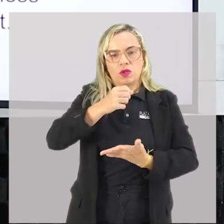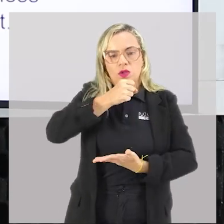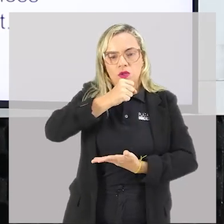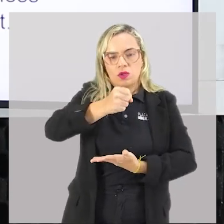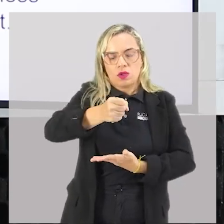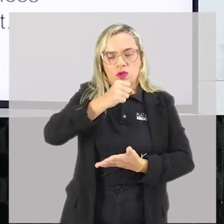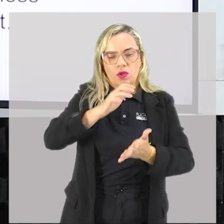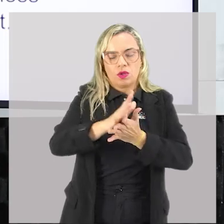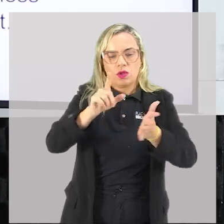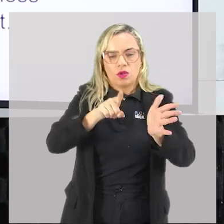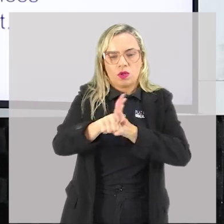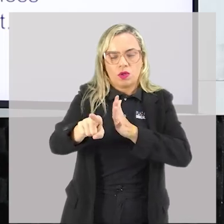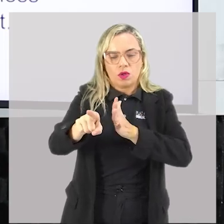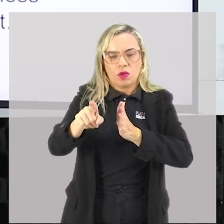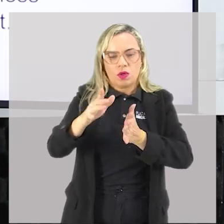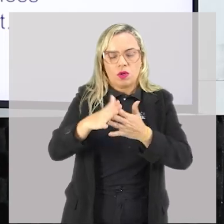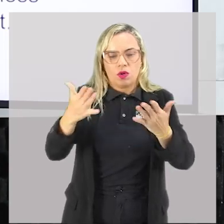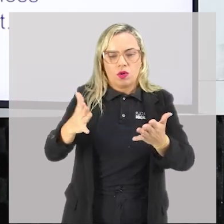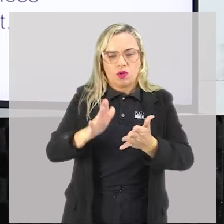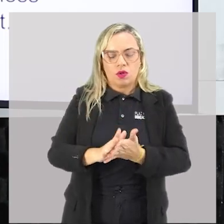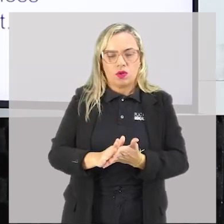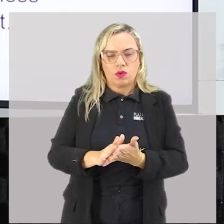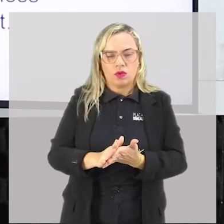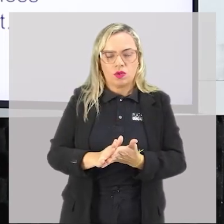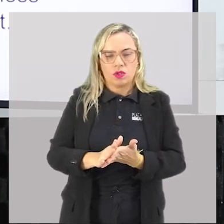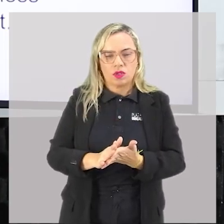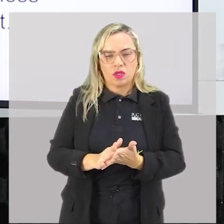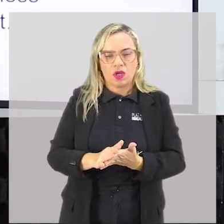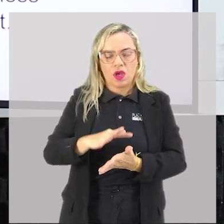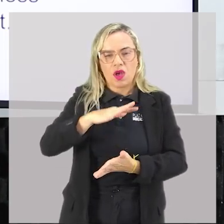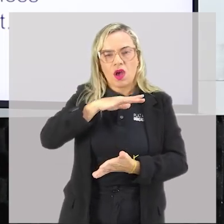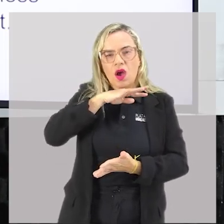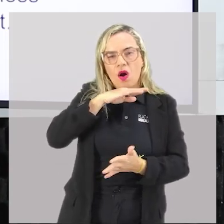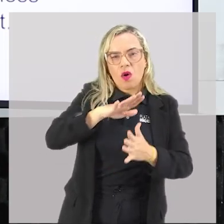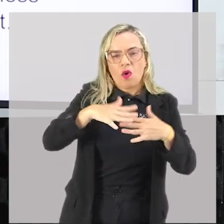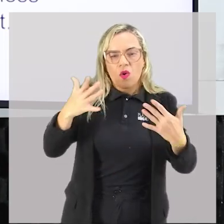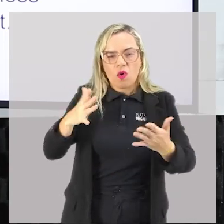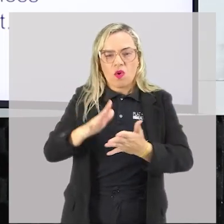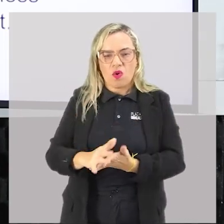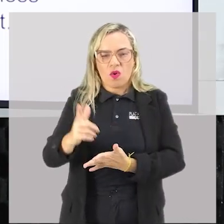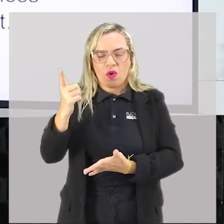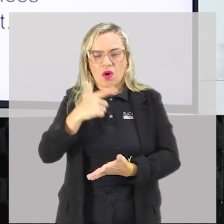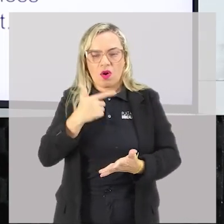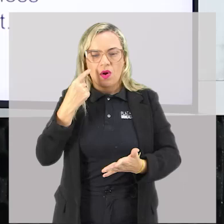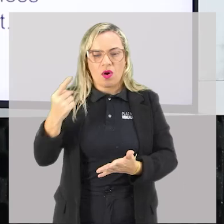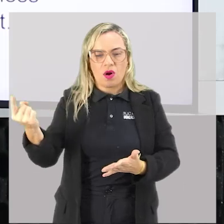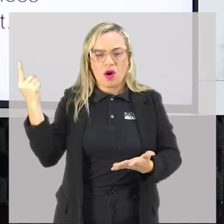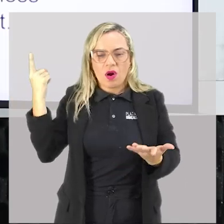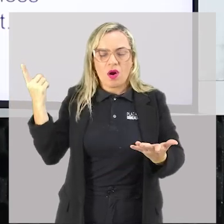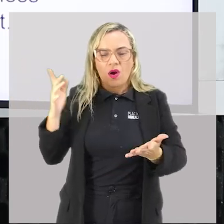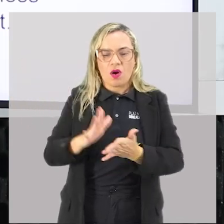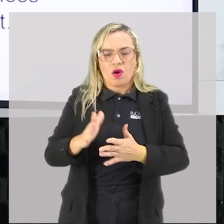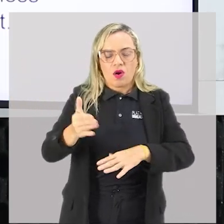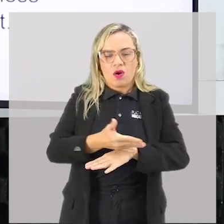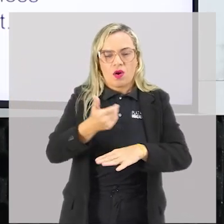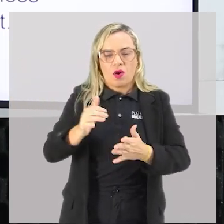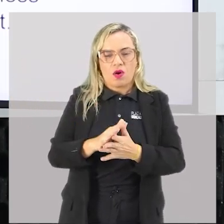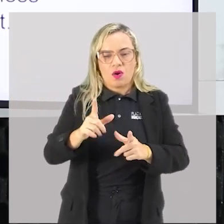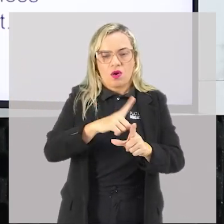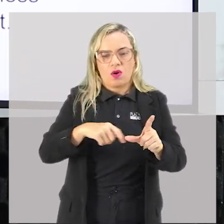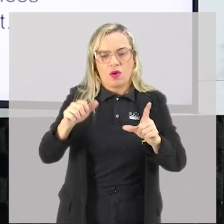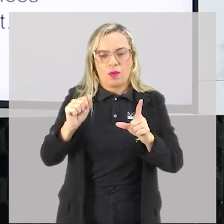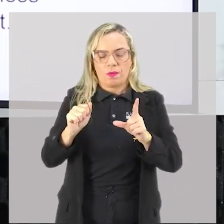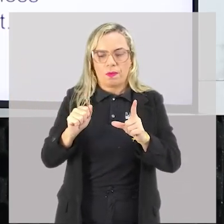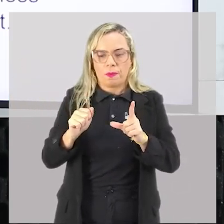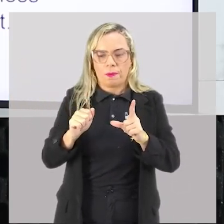você sobre uma fraqueza, qual dessas alternativas seria a melhor? Então, letra A, avoid the